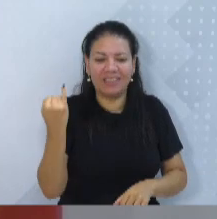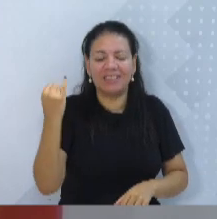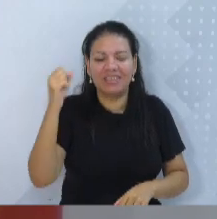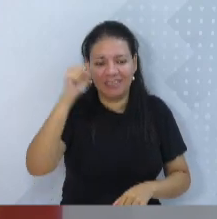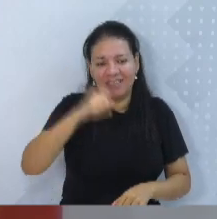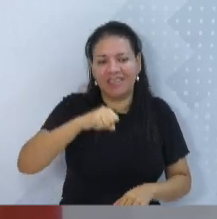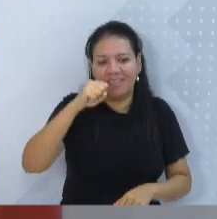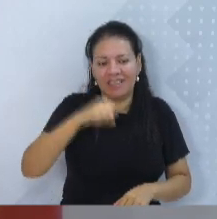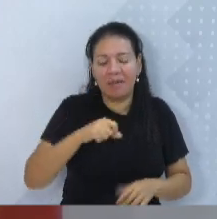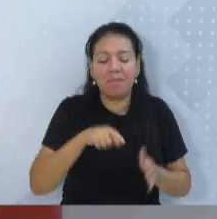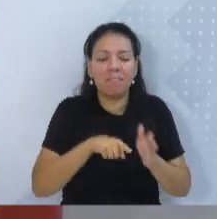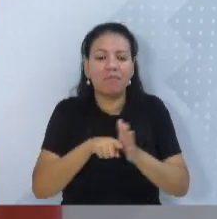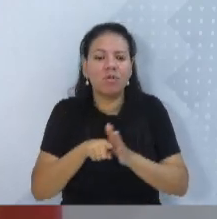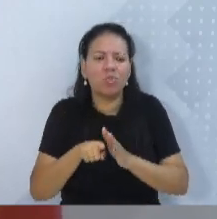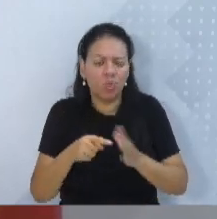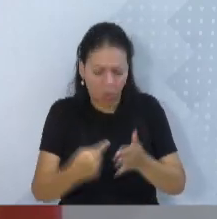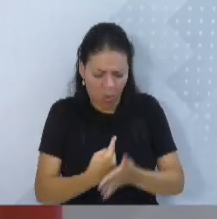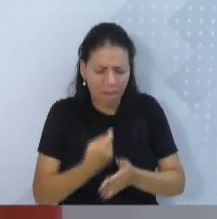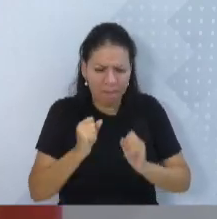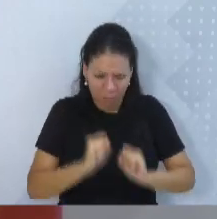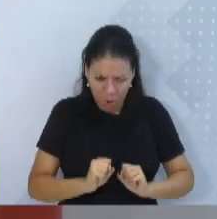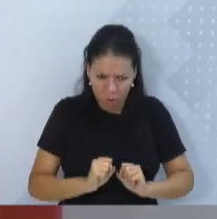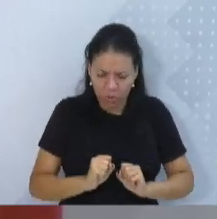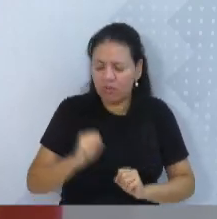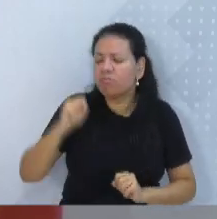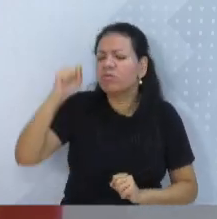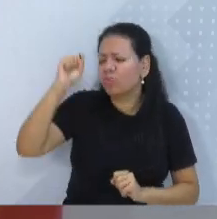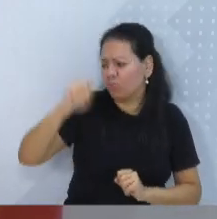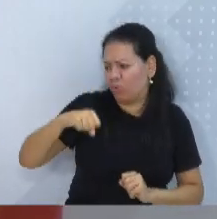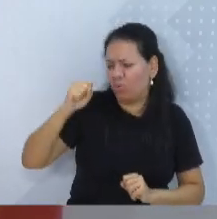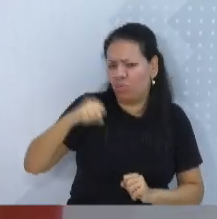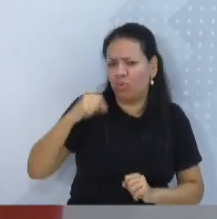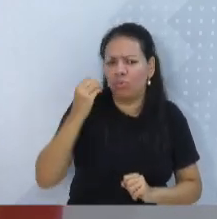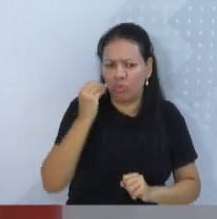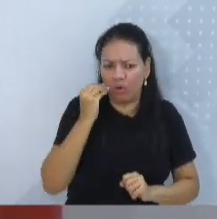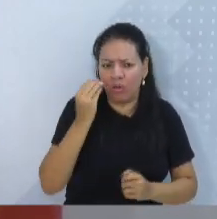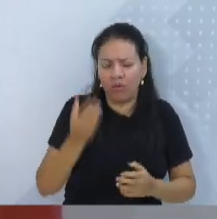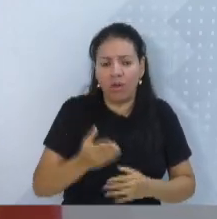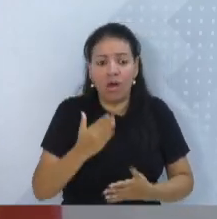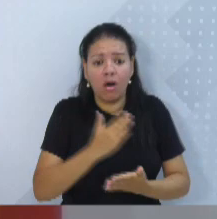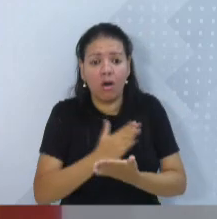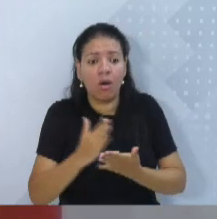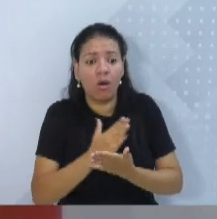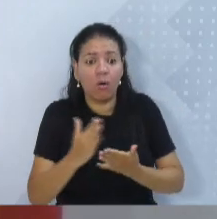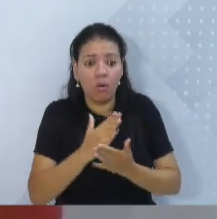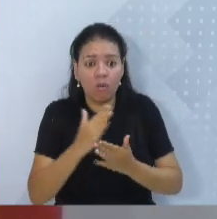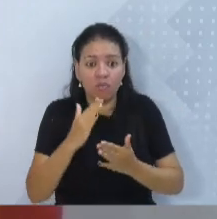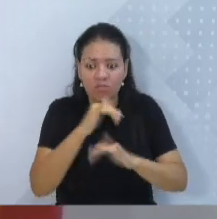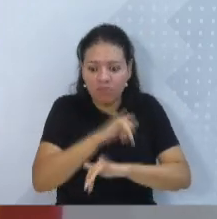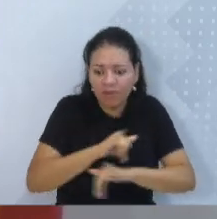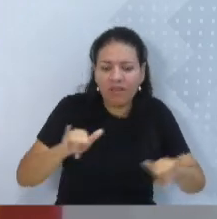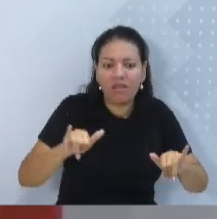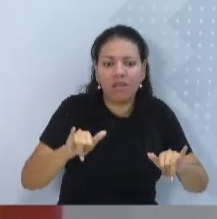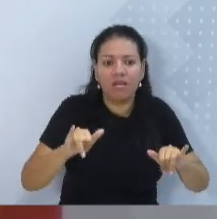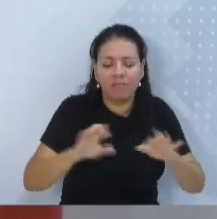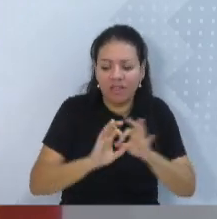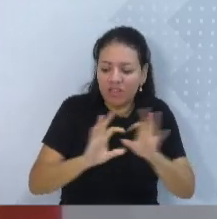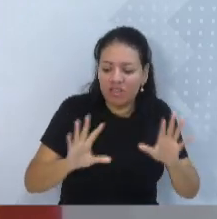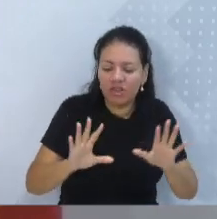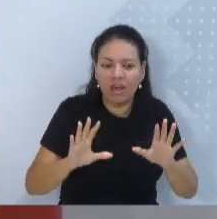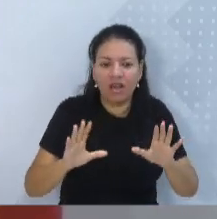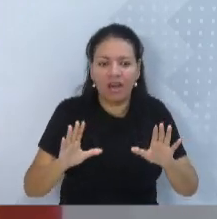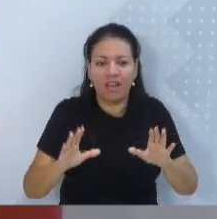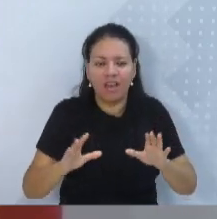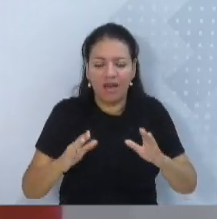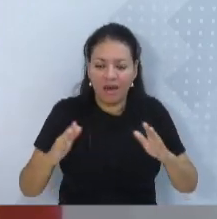aqui ela tá me perguntou posso fazer deves fazer algumas mensagens tem que ser deixadas aqui a palavra esta casa